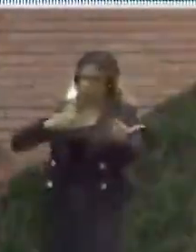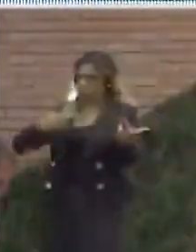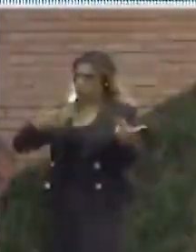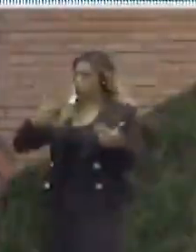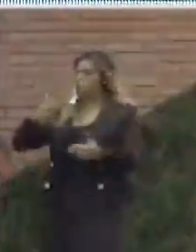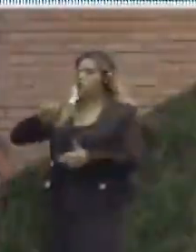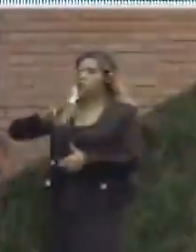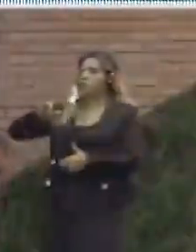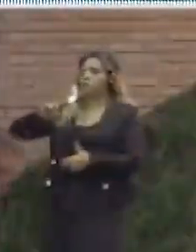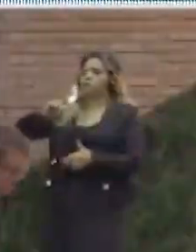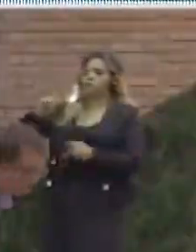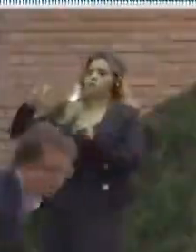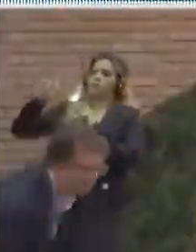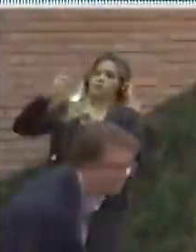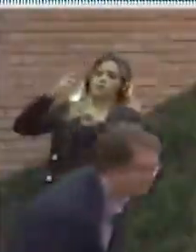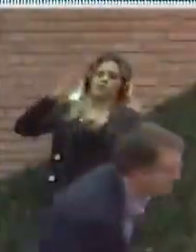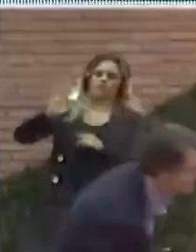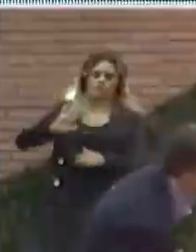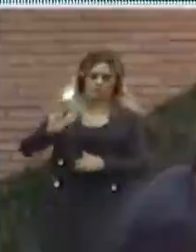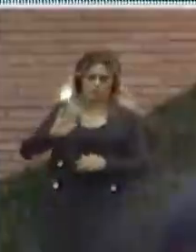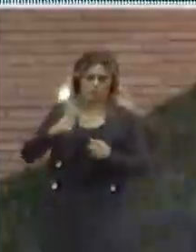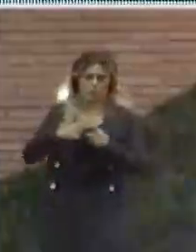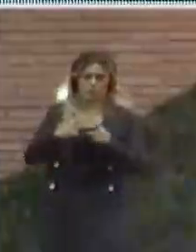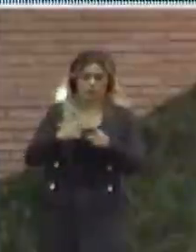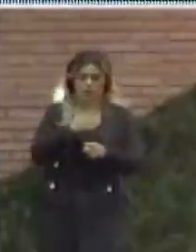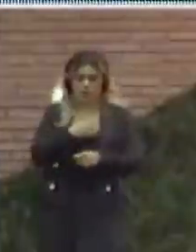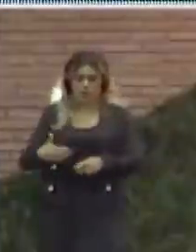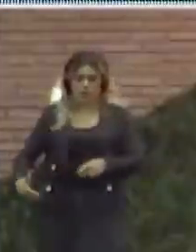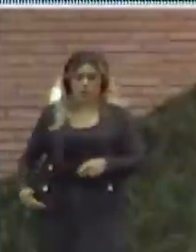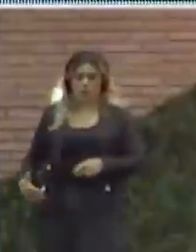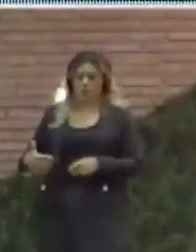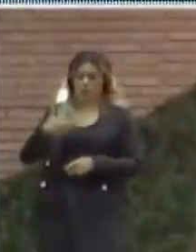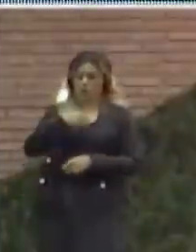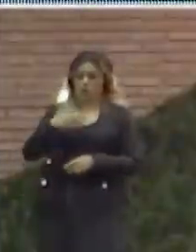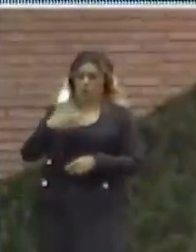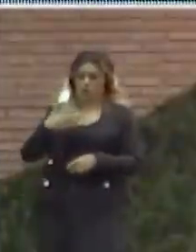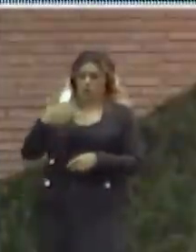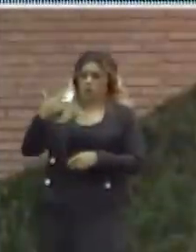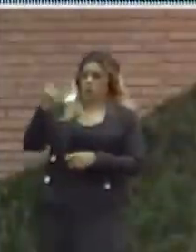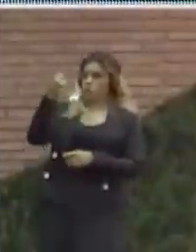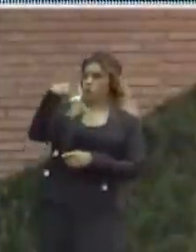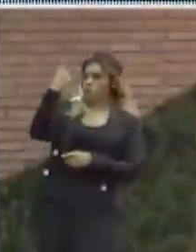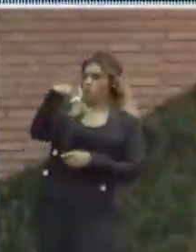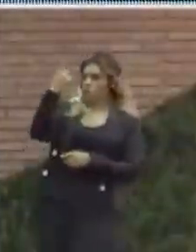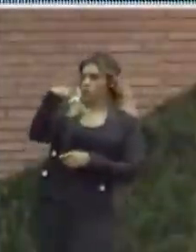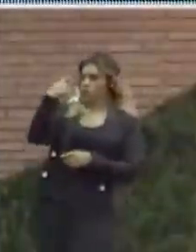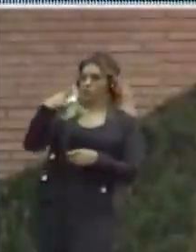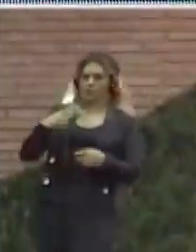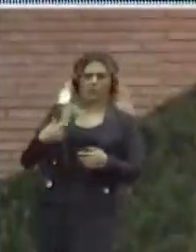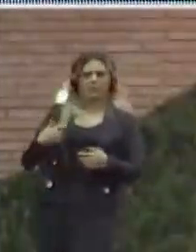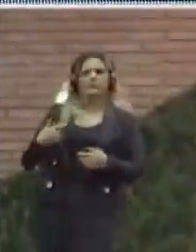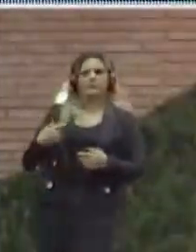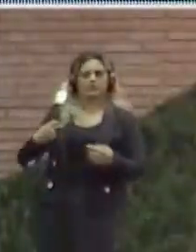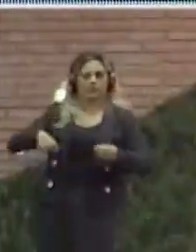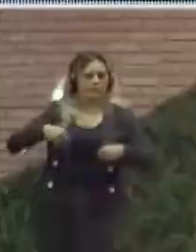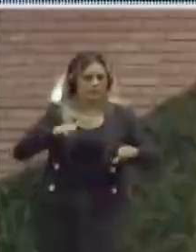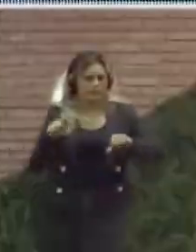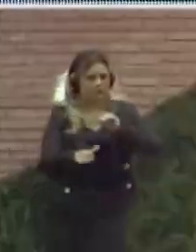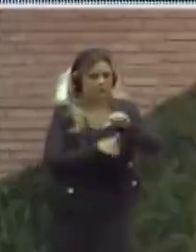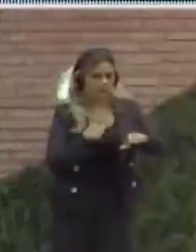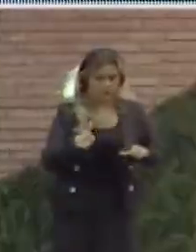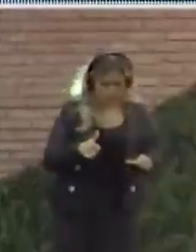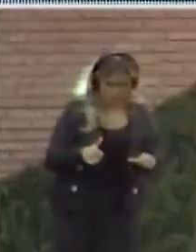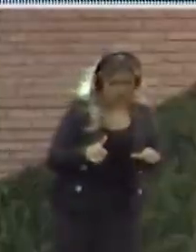que sejamos forçados a isso. Quando o governo te força a fazer algo, a gente simplesmente precisa mudar. E isso foi